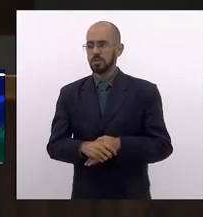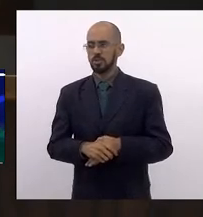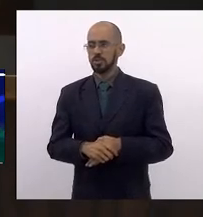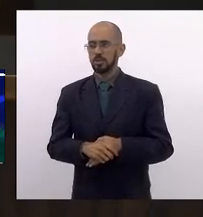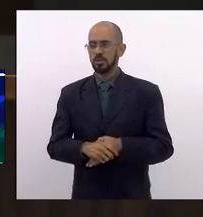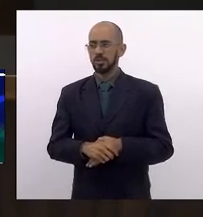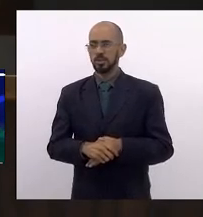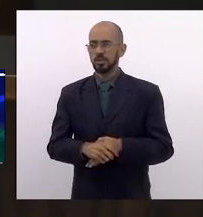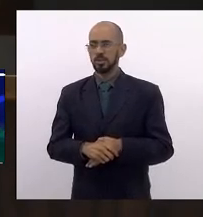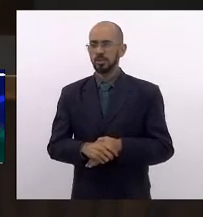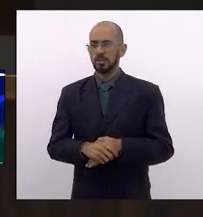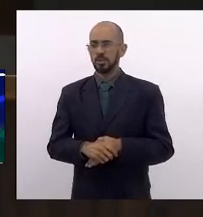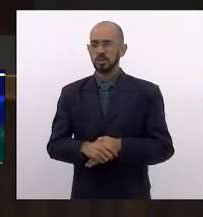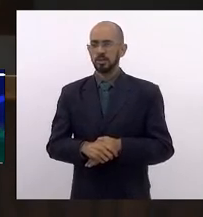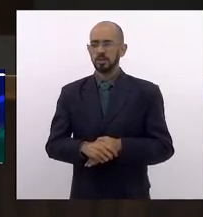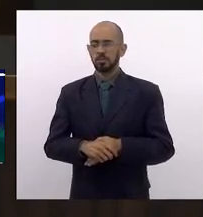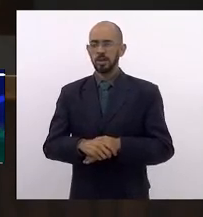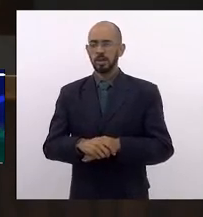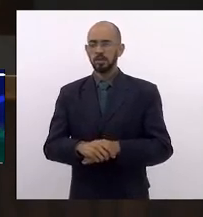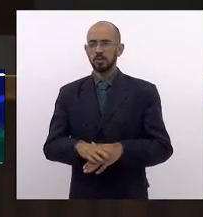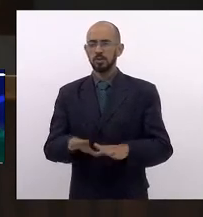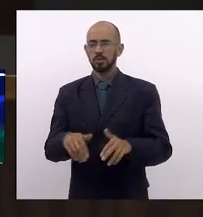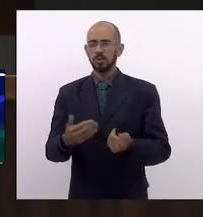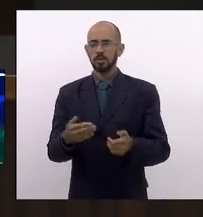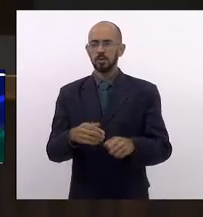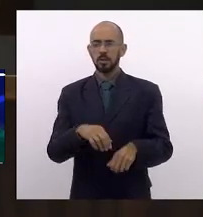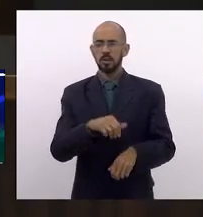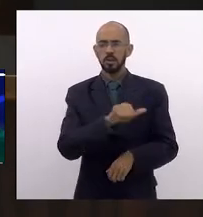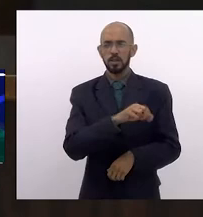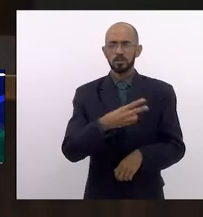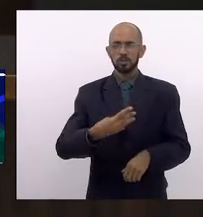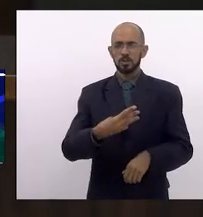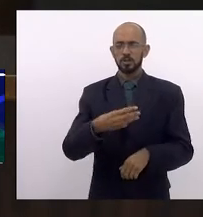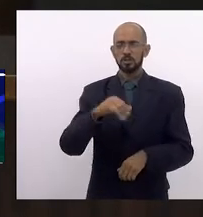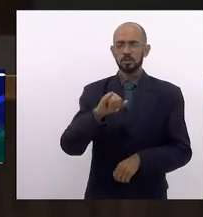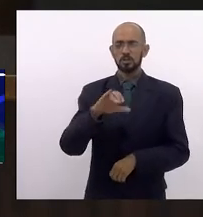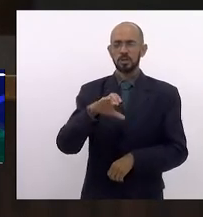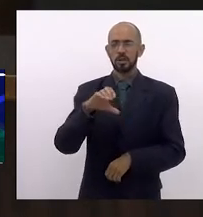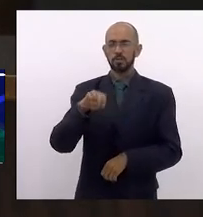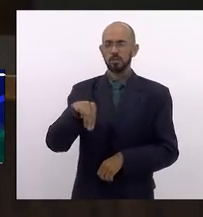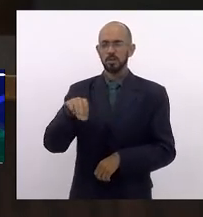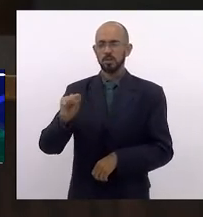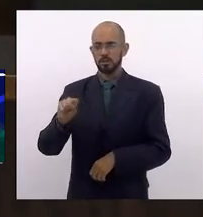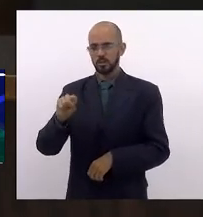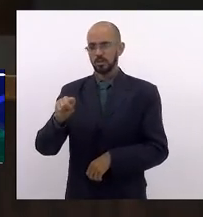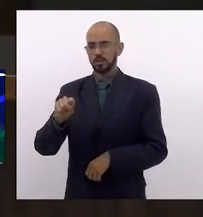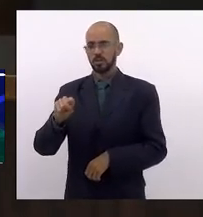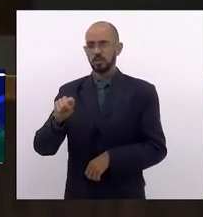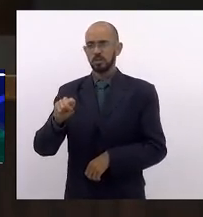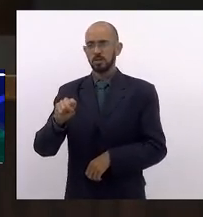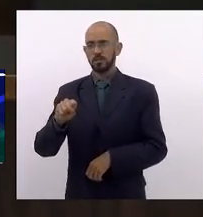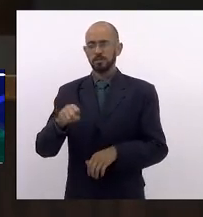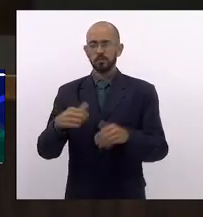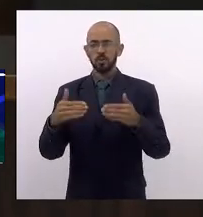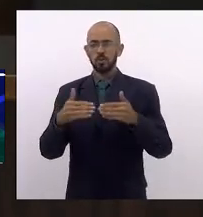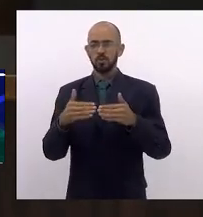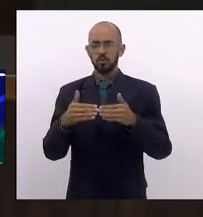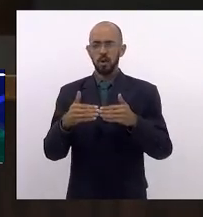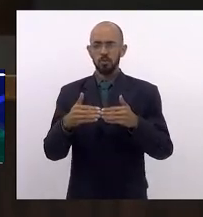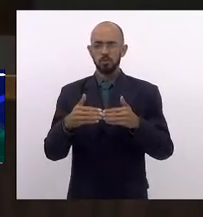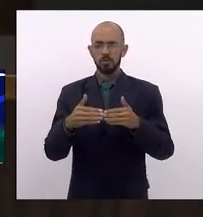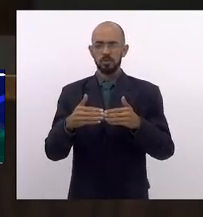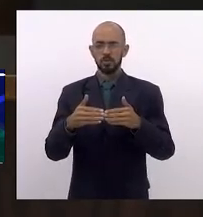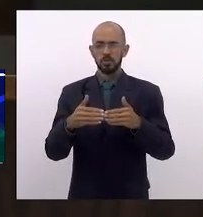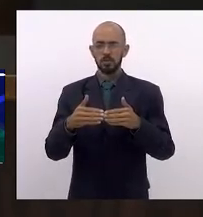160 Dezessete de agosto 17 e na cláusula 13ª do convênio ICMS 190 17 nos temos que especifica